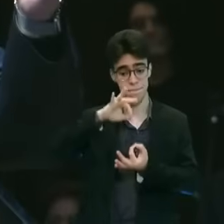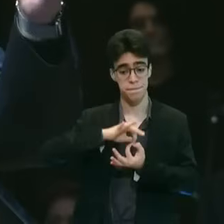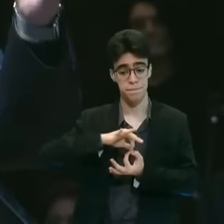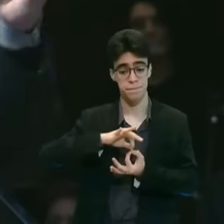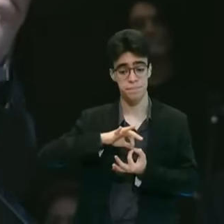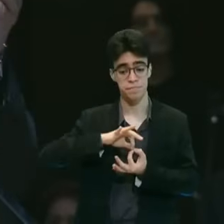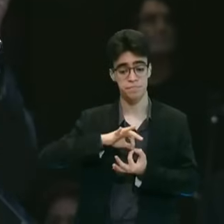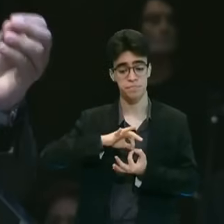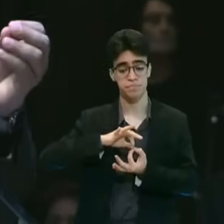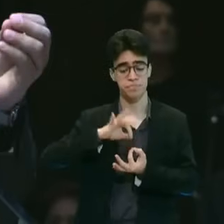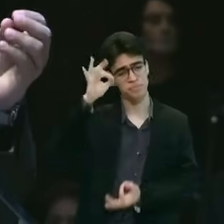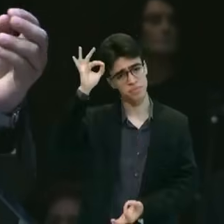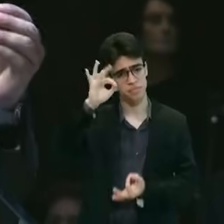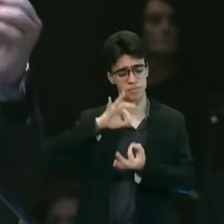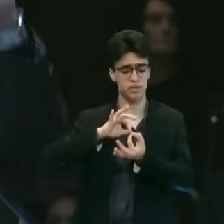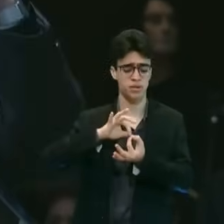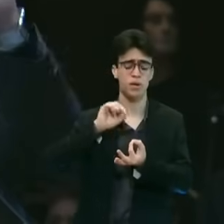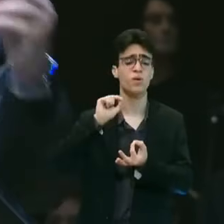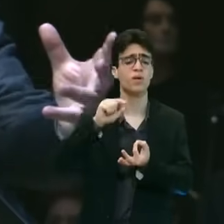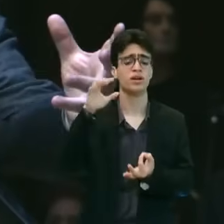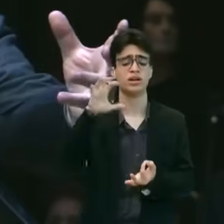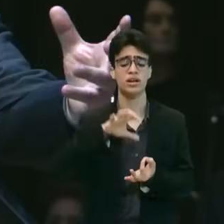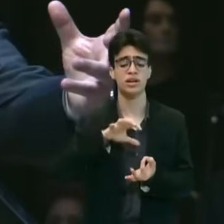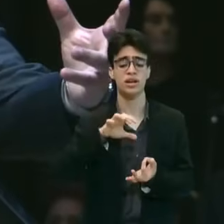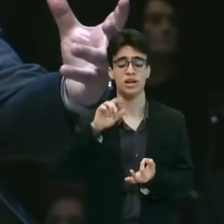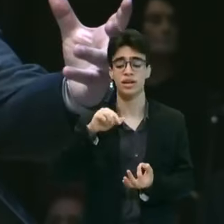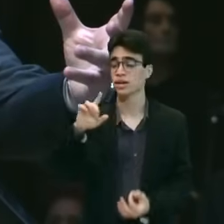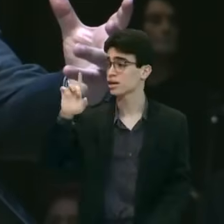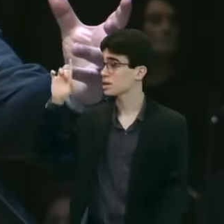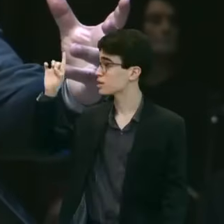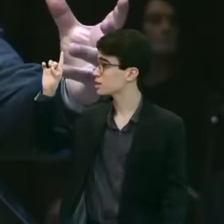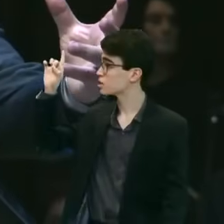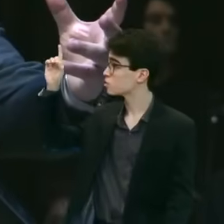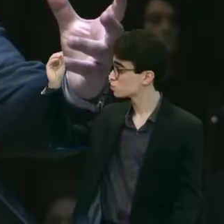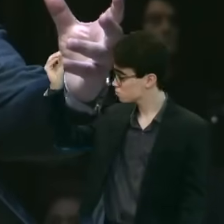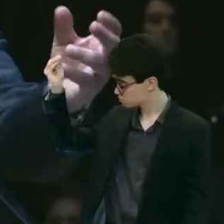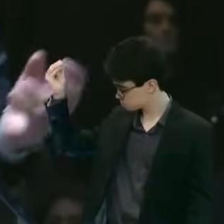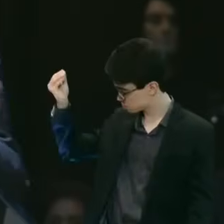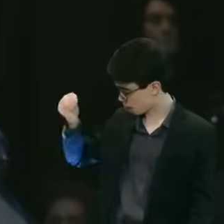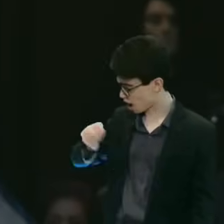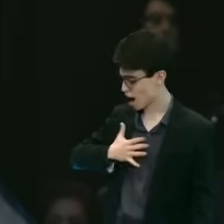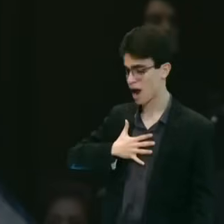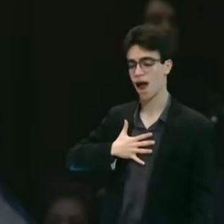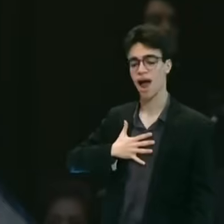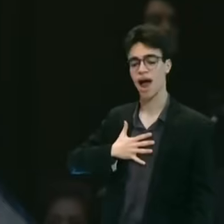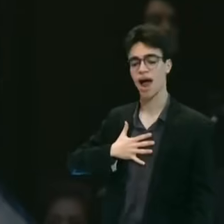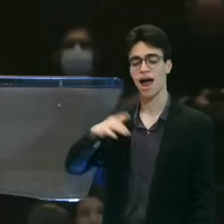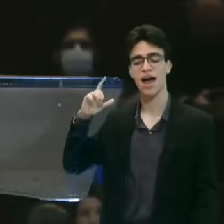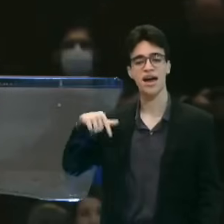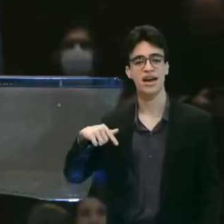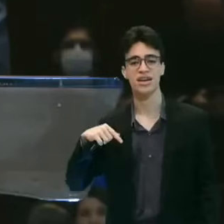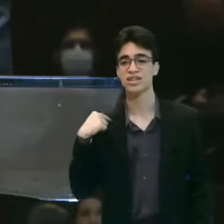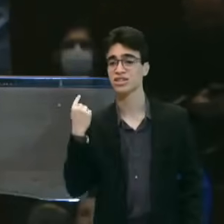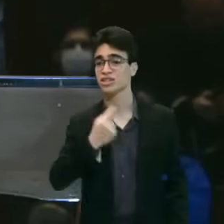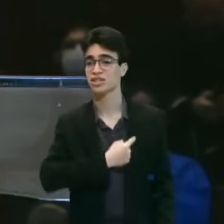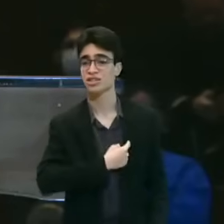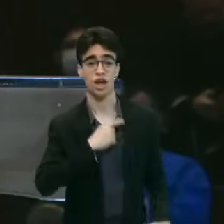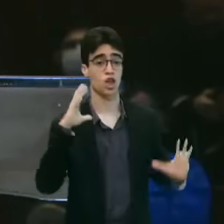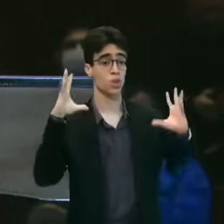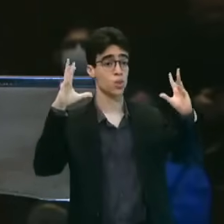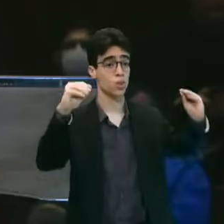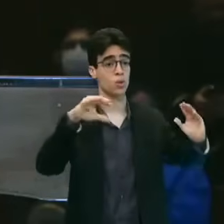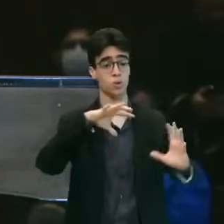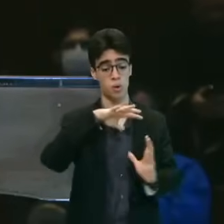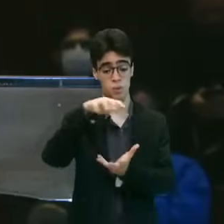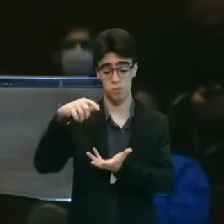o espírito é aquela parte que Deus soprou dentro de nós, que nos faz diferente de toda a criação.